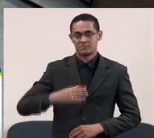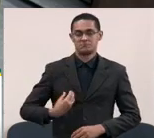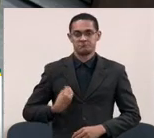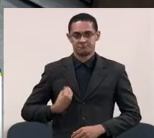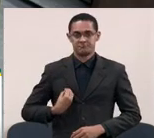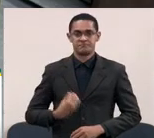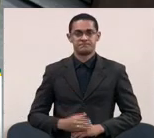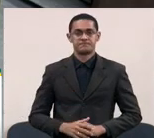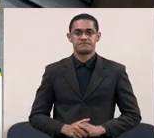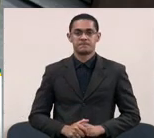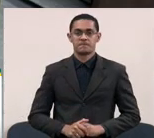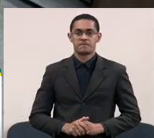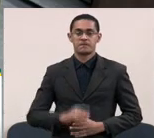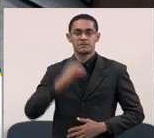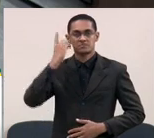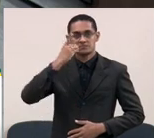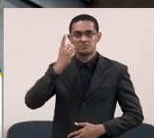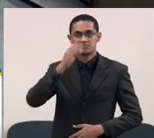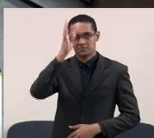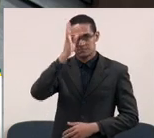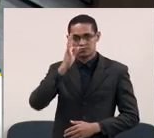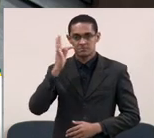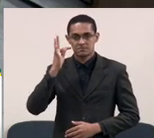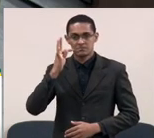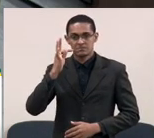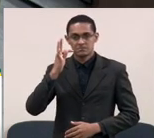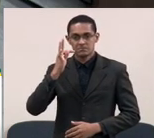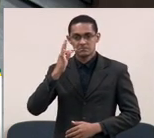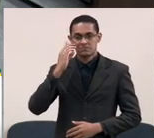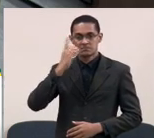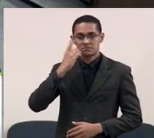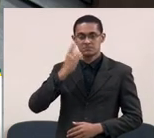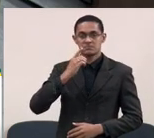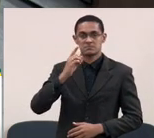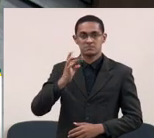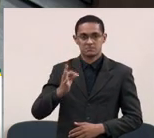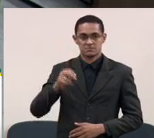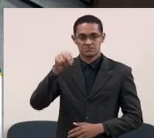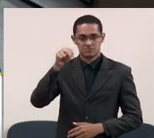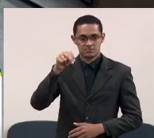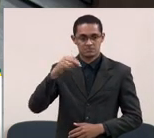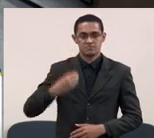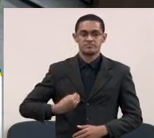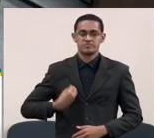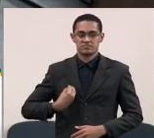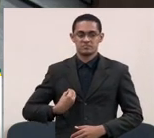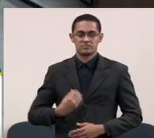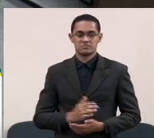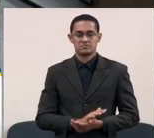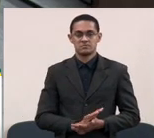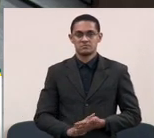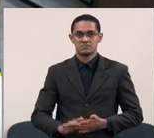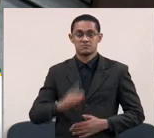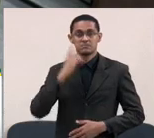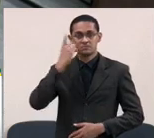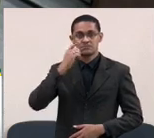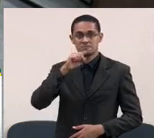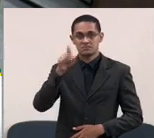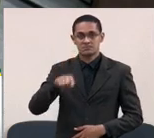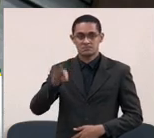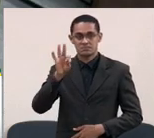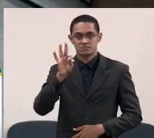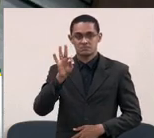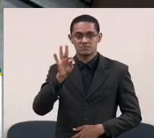Presente. Deputada Thelma Gugel, do Podemos. Deputada Thelma Nery, do PSDB. Presente. Deputado Zezinho Tupinambá, do